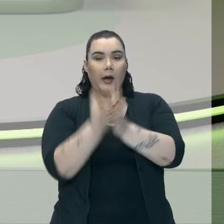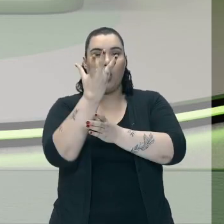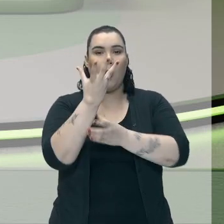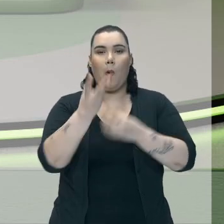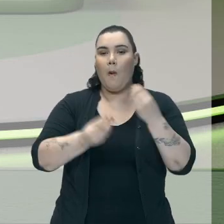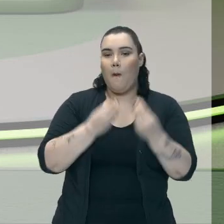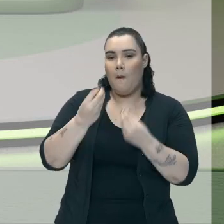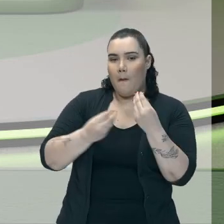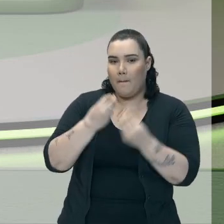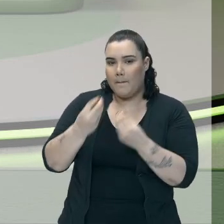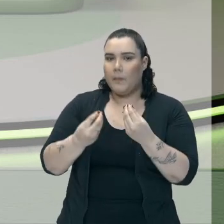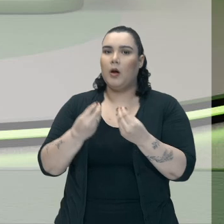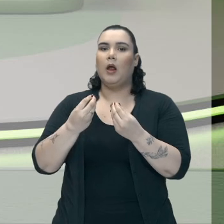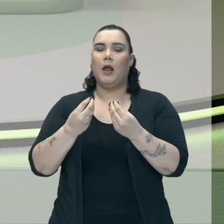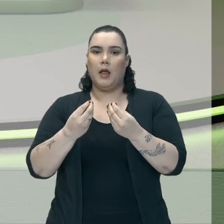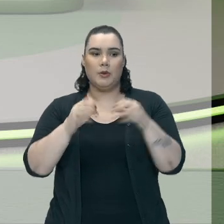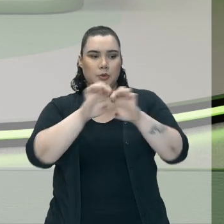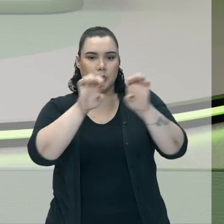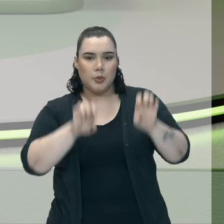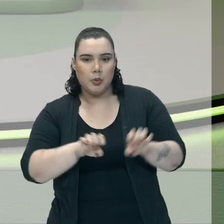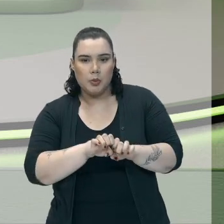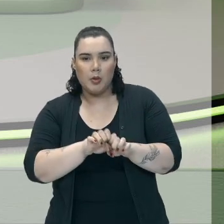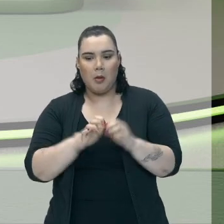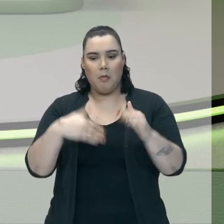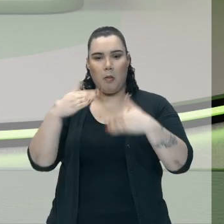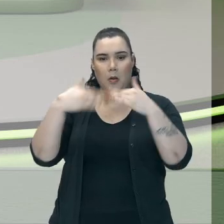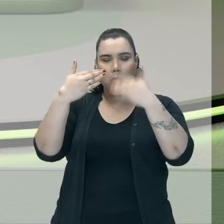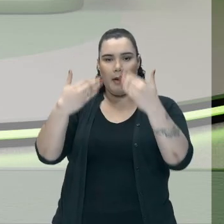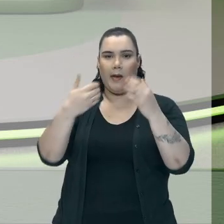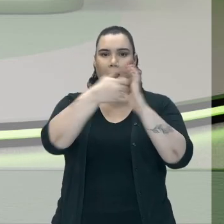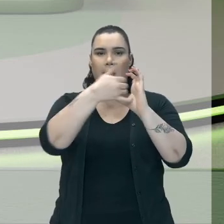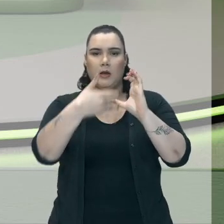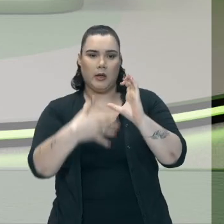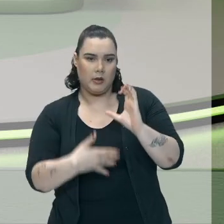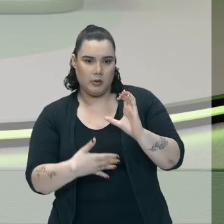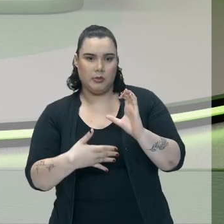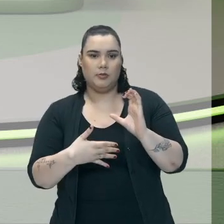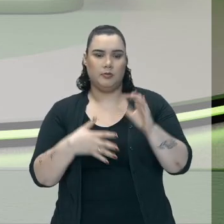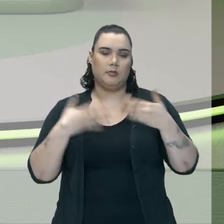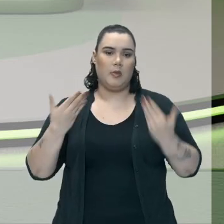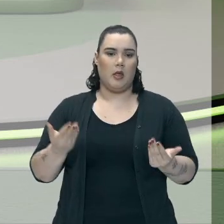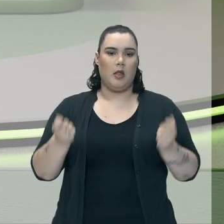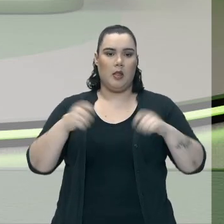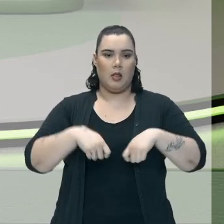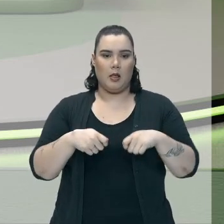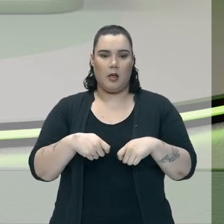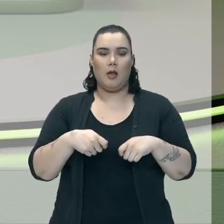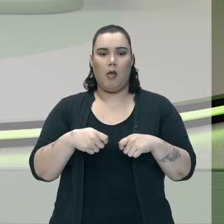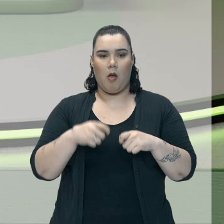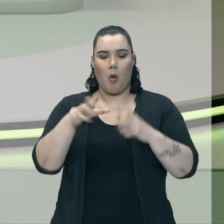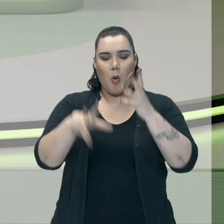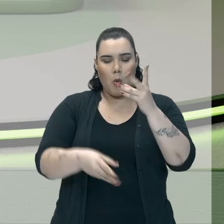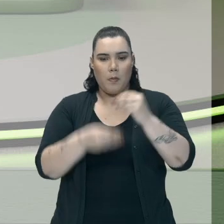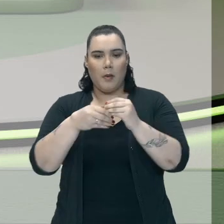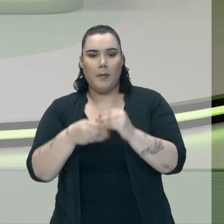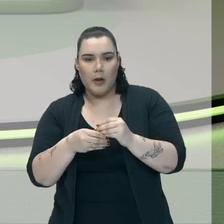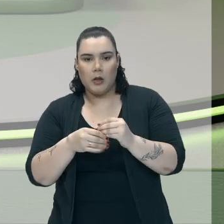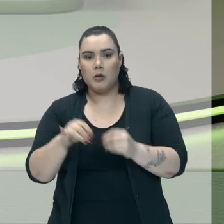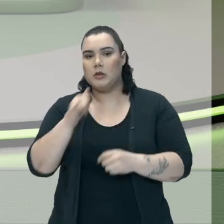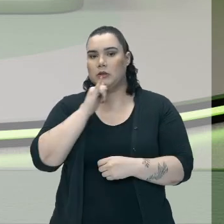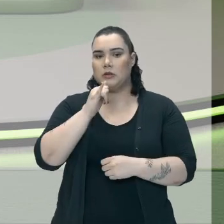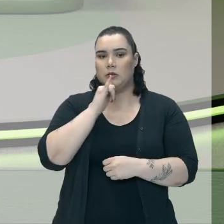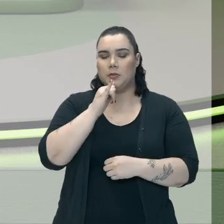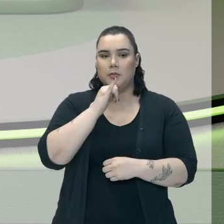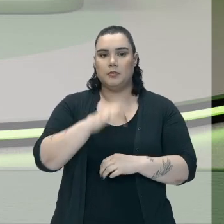origem, estrutura, evolução e composição. Então a gente pode colocar aí na conta da cosmologia, por exemplo,